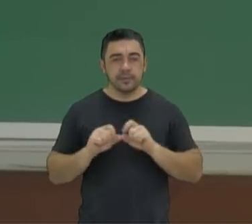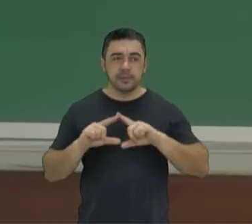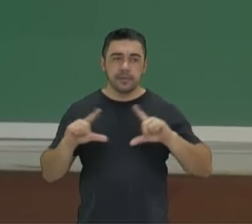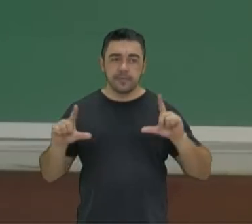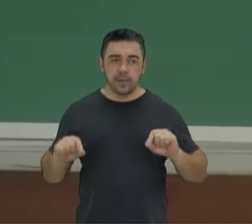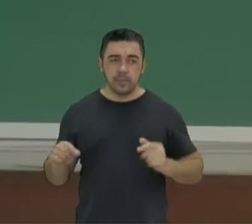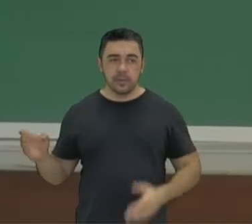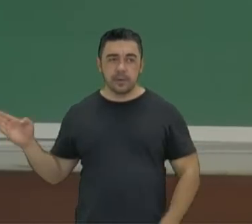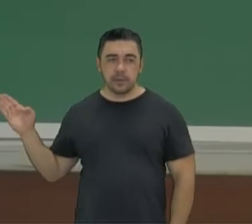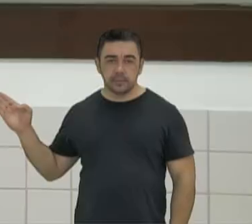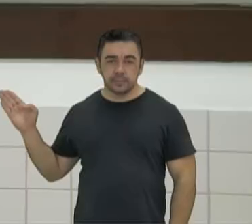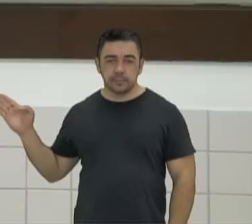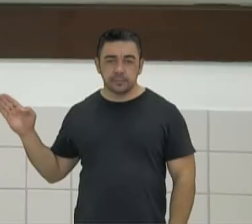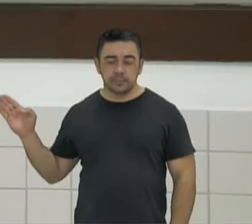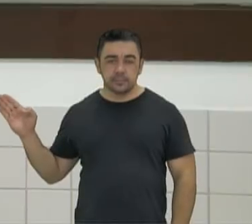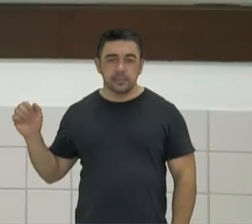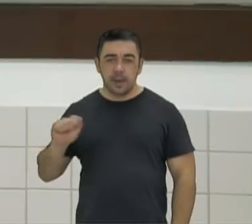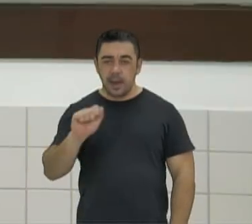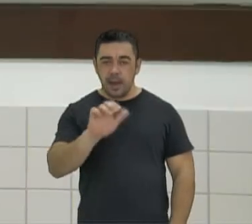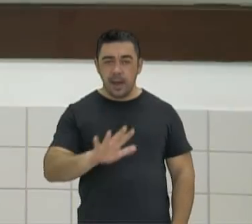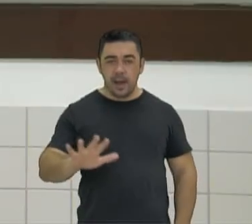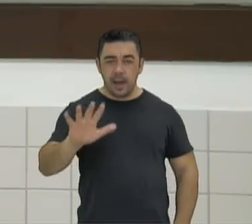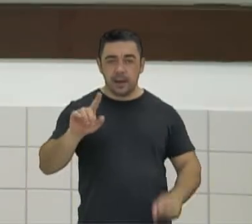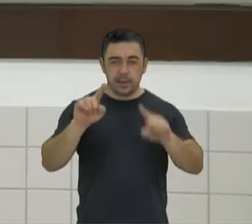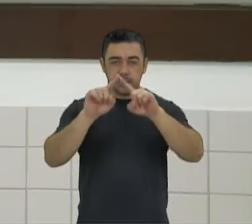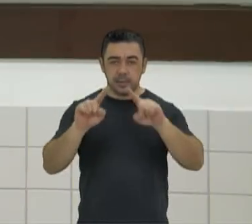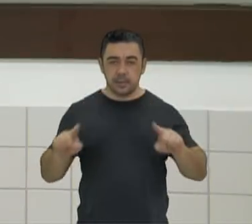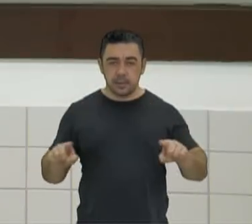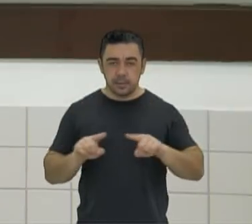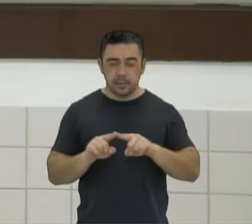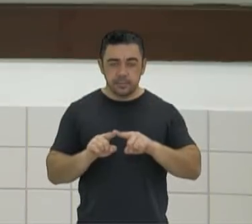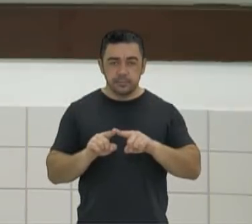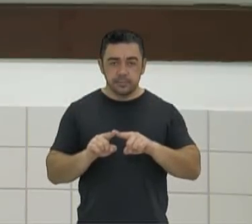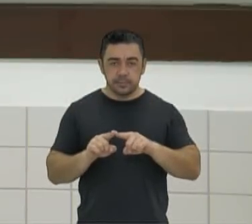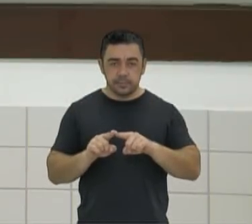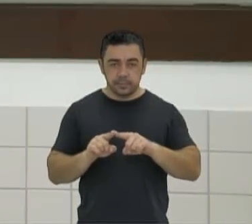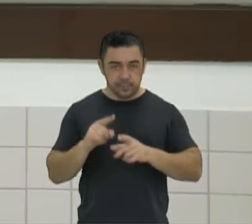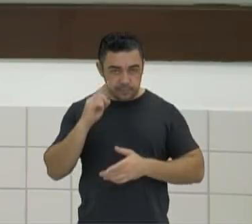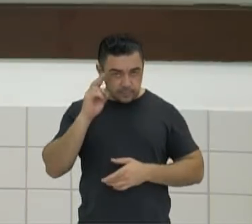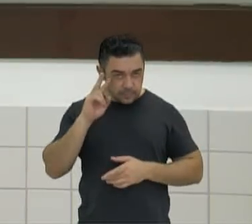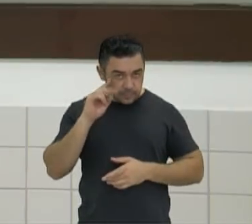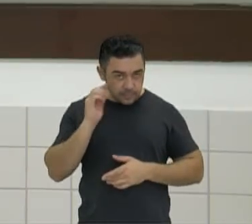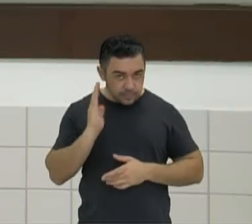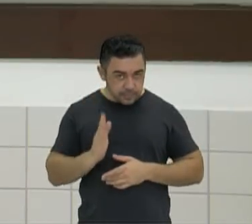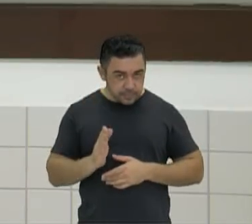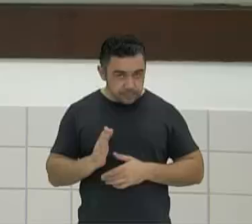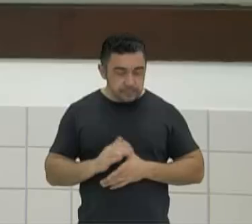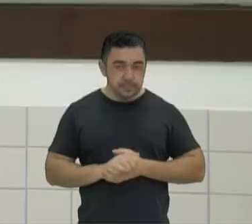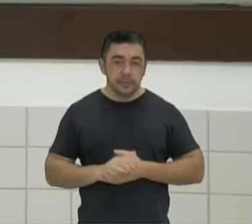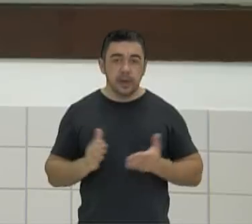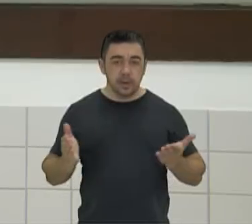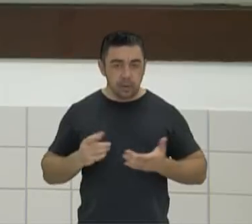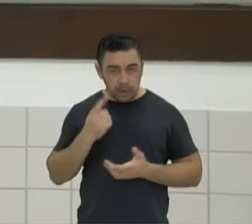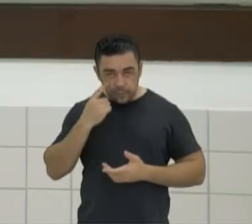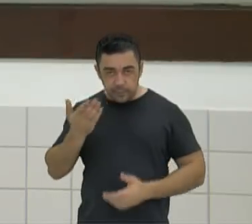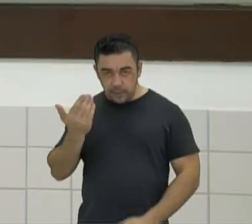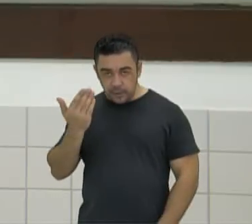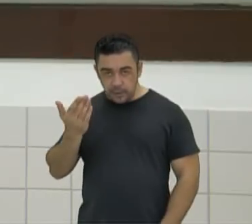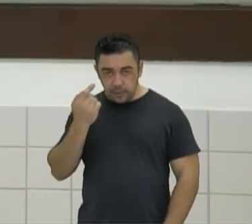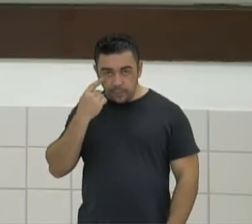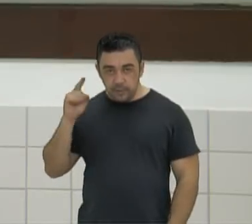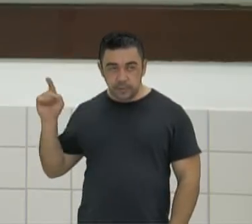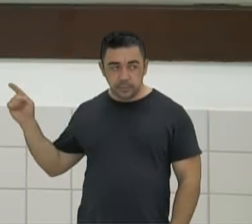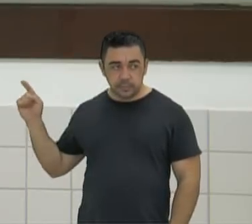do triângulo. Área do triângulo, base vezes altura dividido por 2. Tudo bem? A prof vai fazer isso aqui lá no quadro,